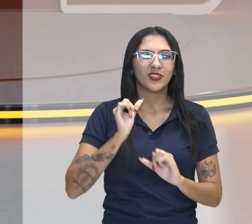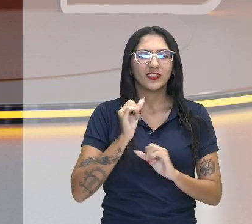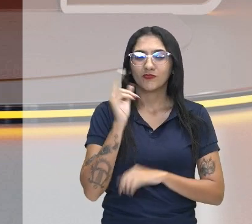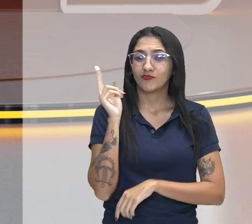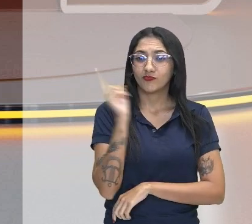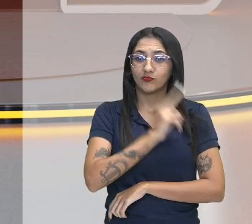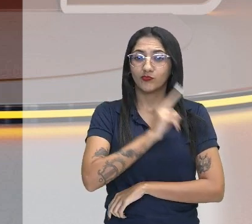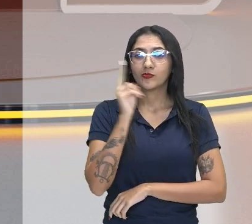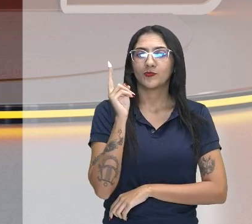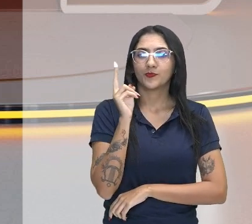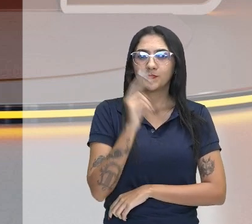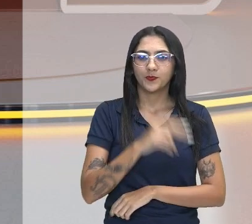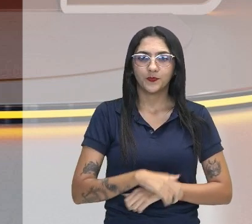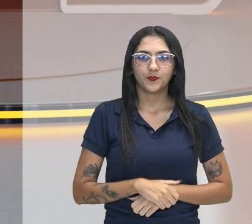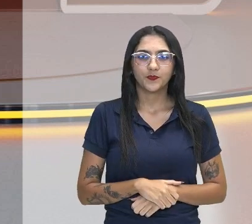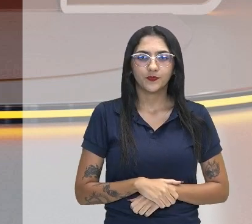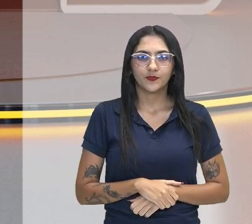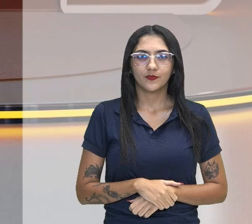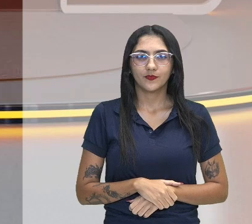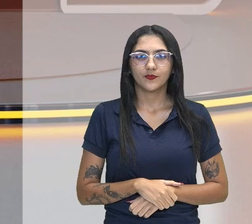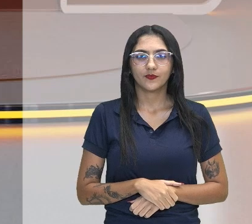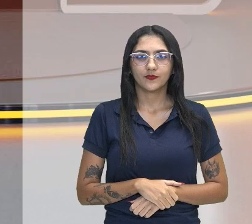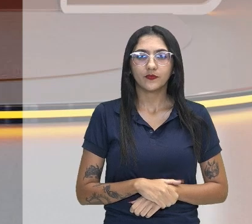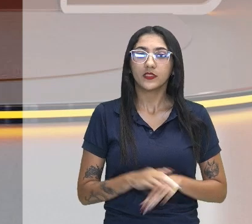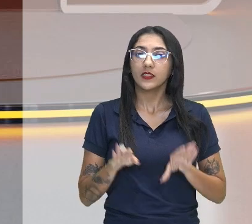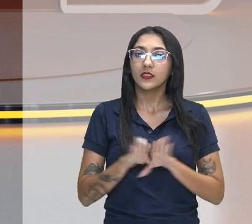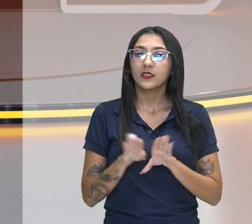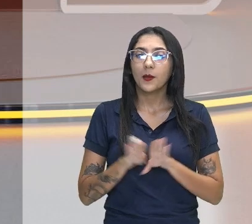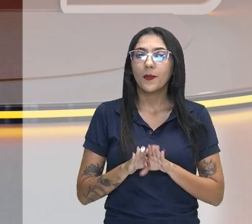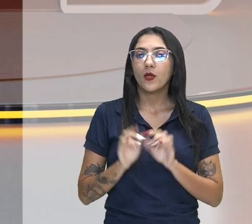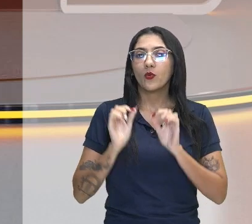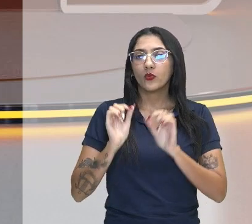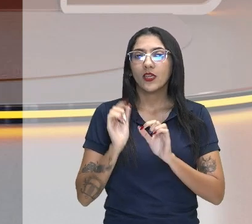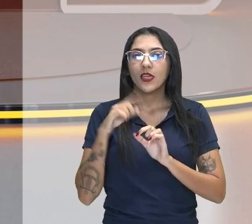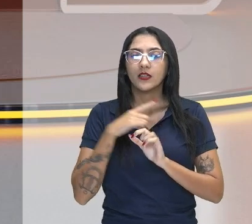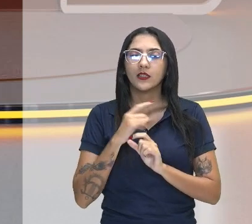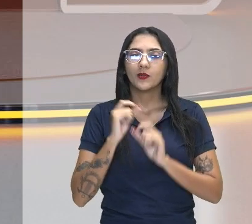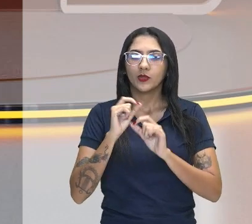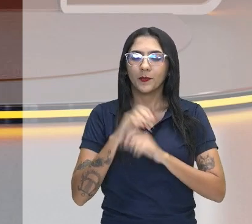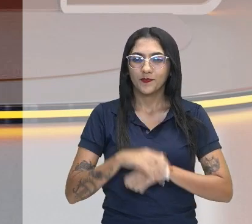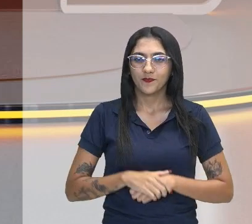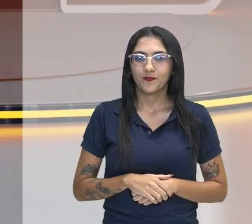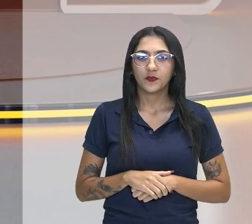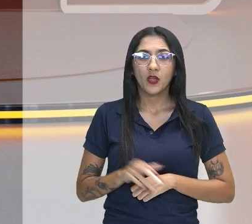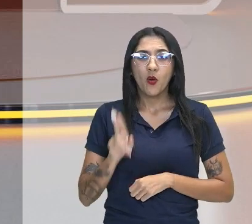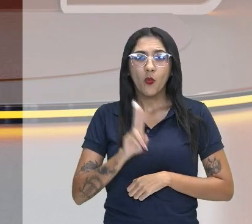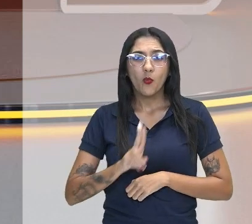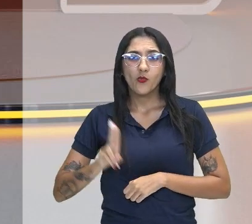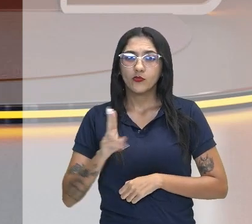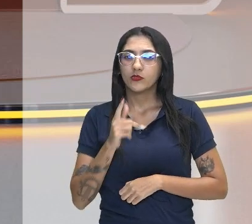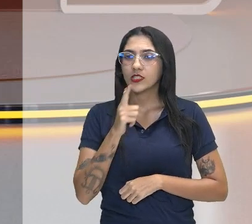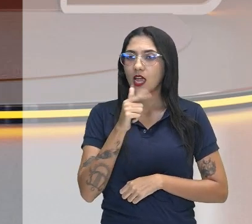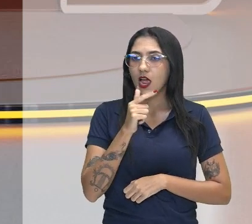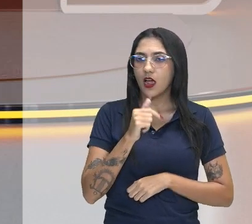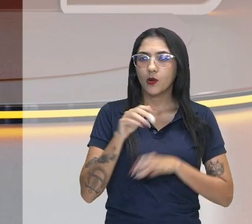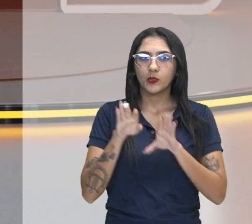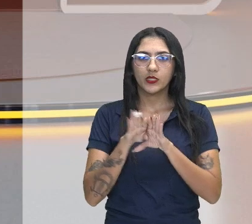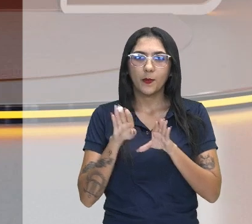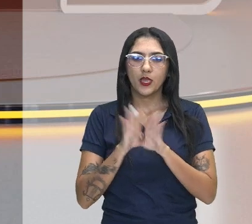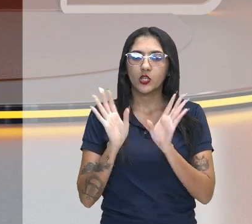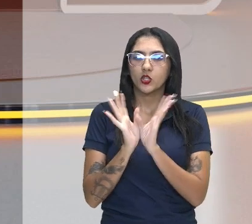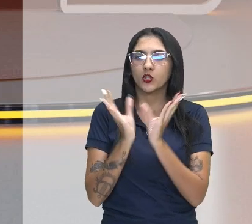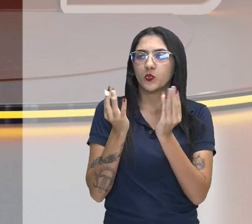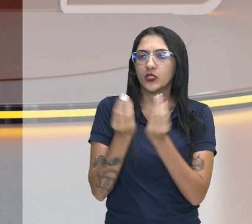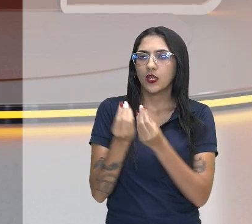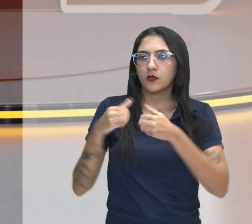né? Além de apresentar menor eficiência ali no uso de água e fertilizantes, o